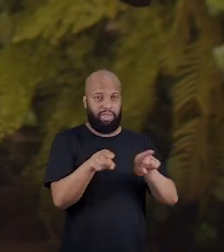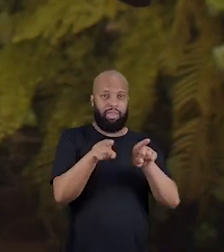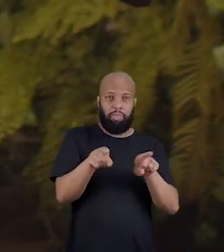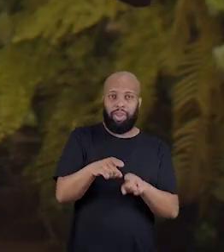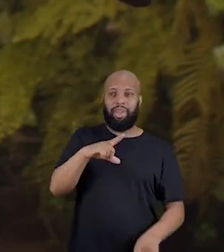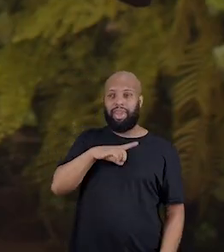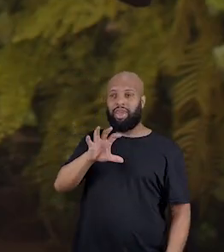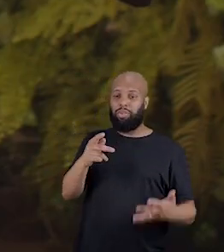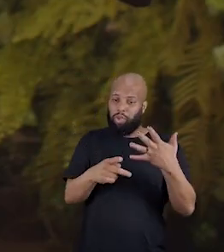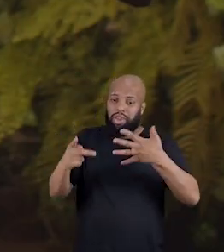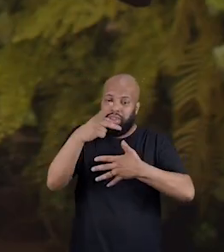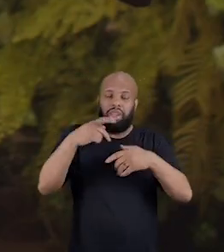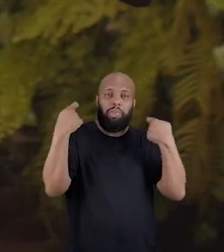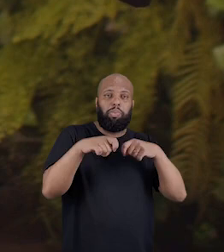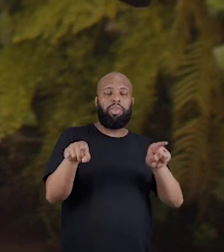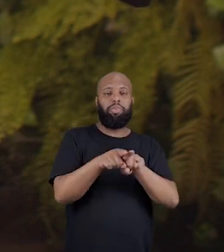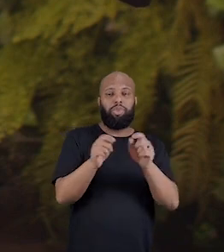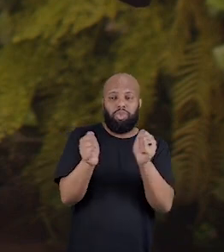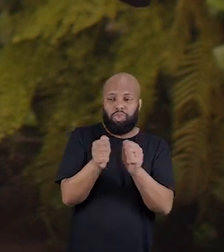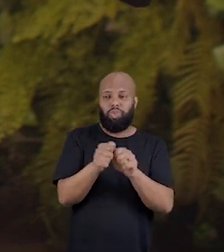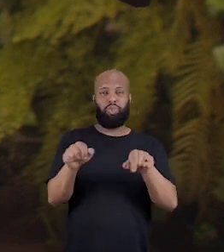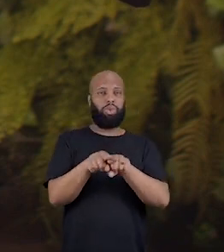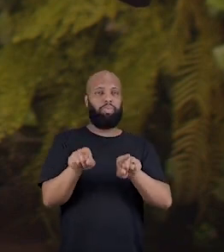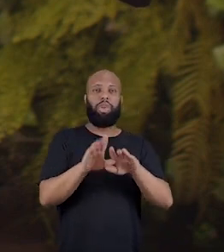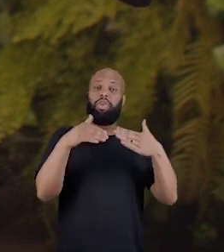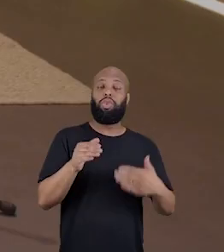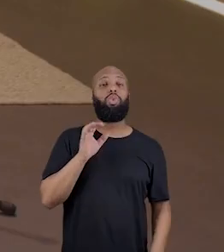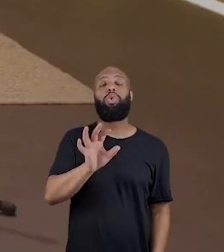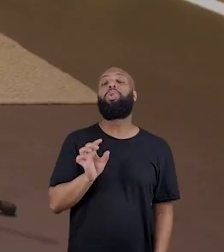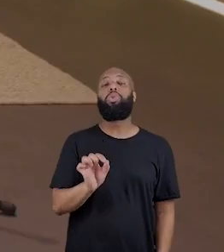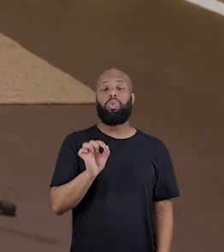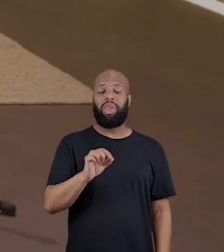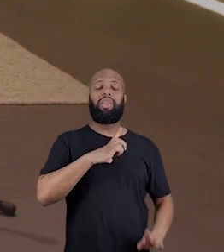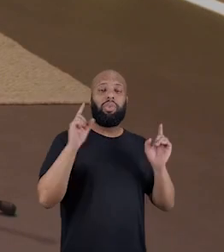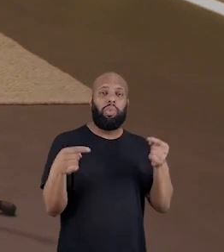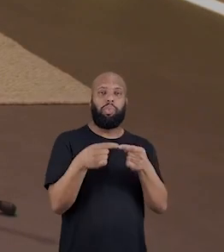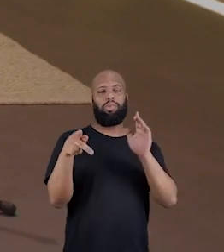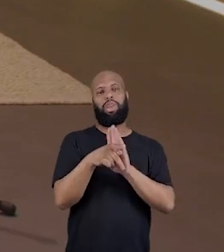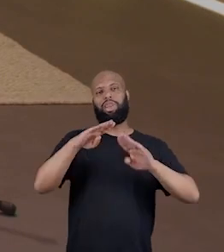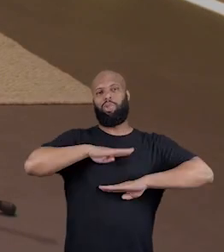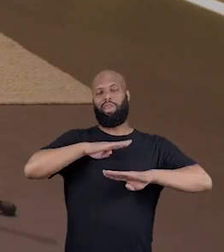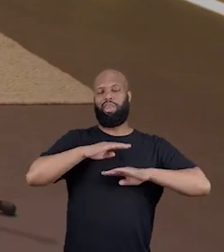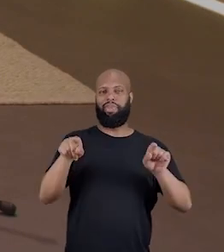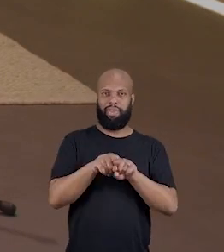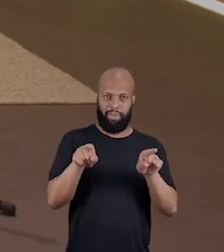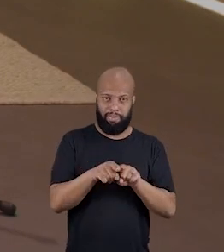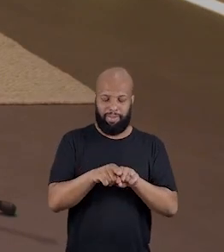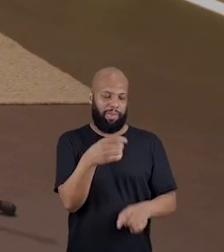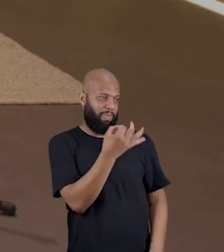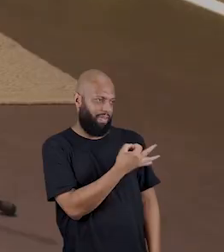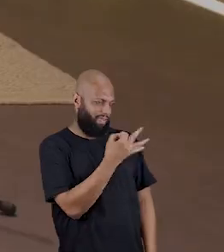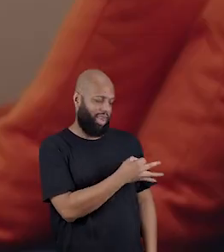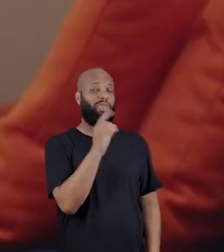risco aqui, tem um stakeholder prioritário aqui que a gente precisa construir junto. Então, assim, que aí é muito de acordo com a situação, né? O